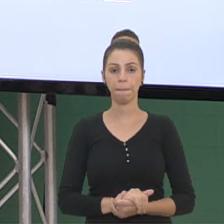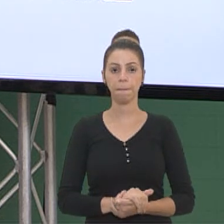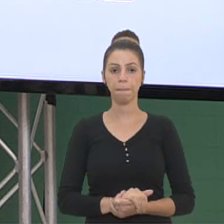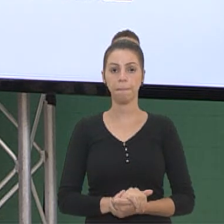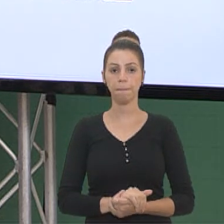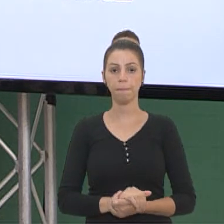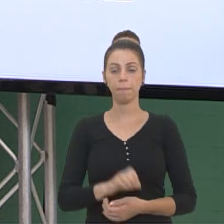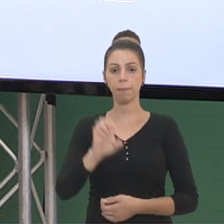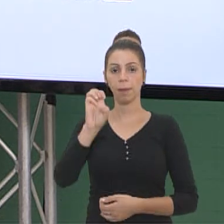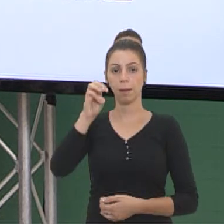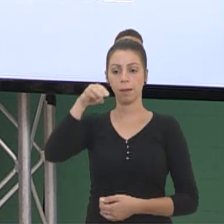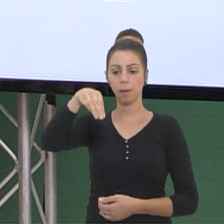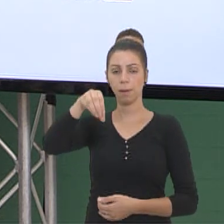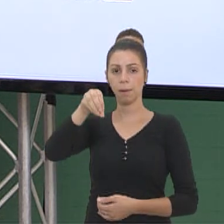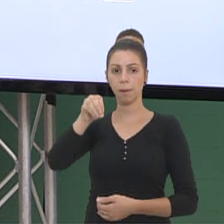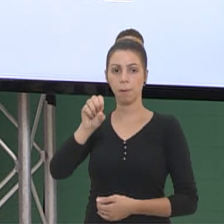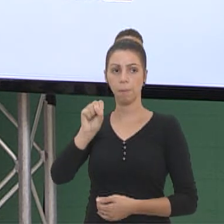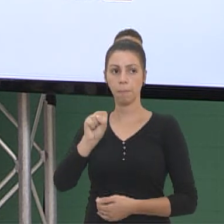Hemos, para